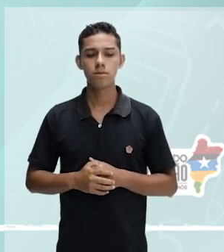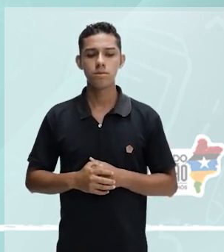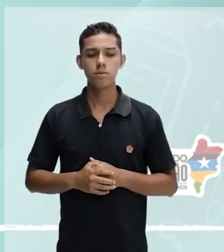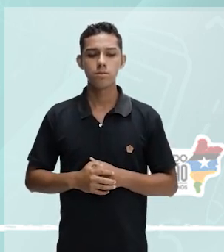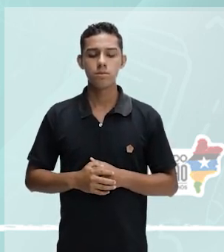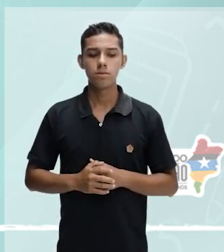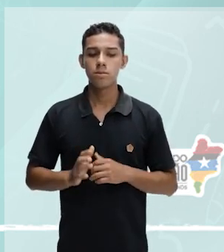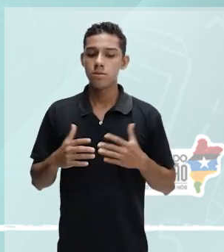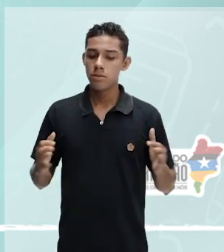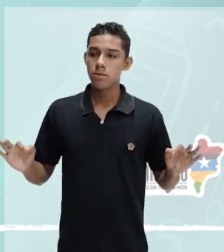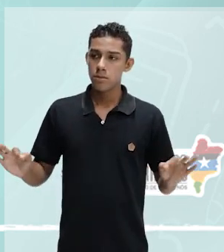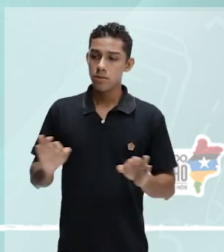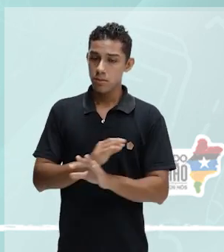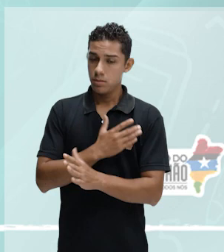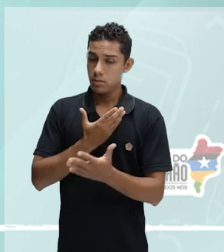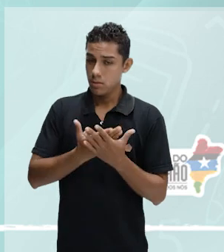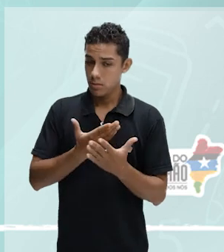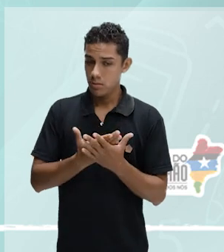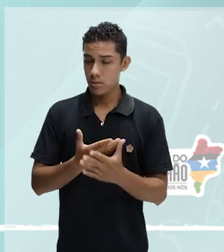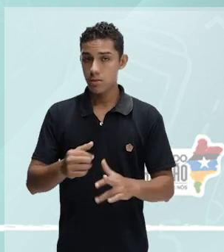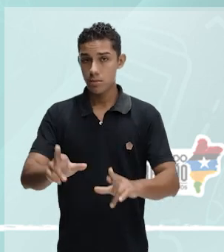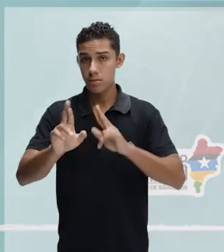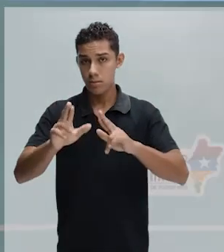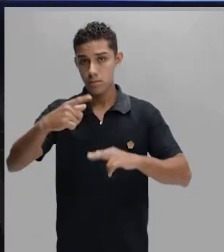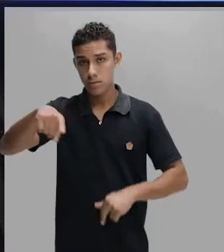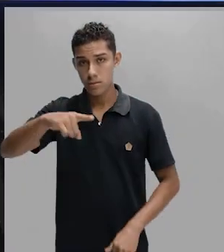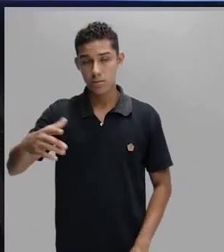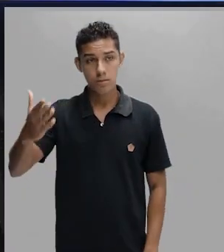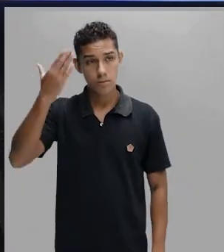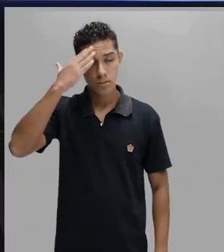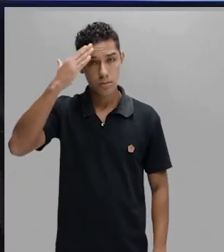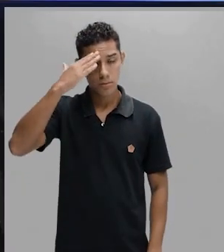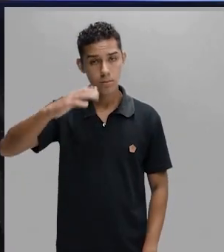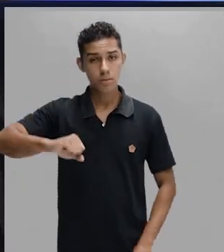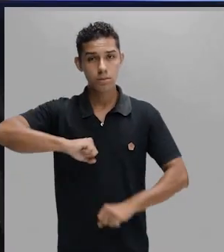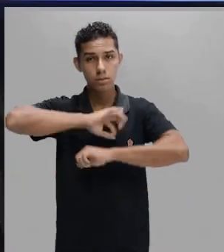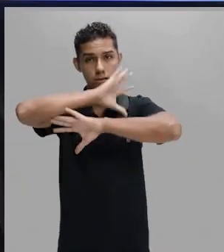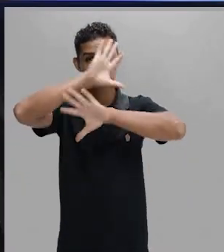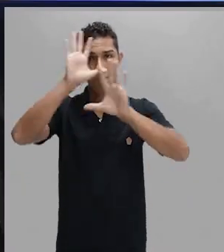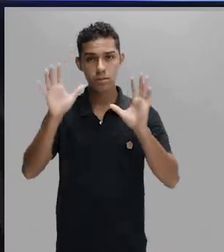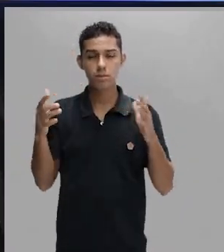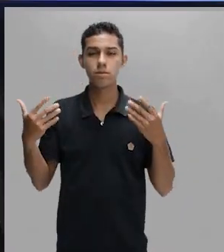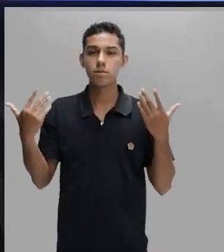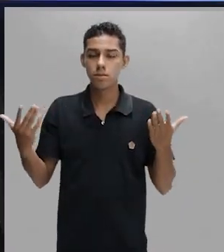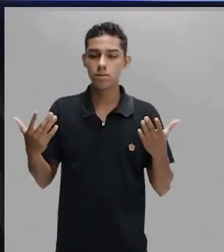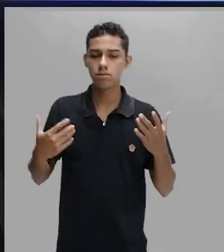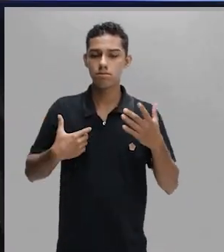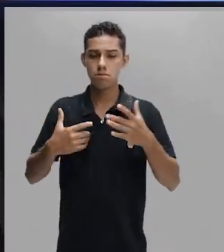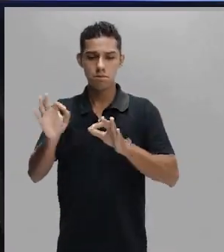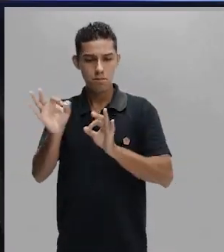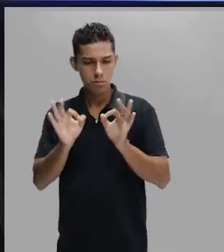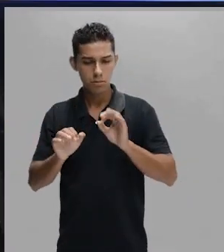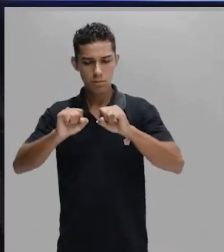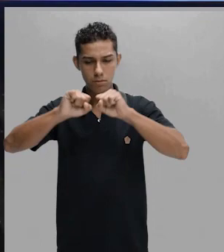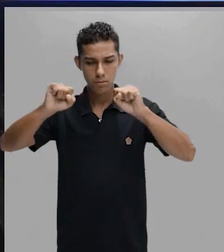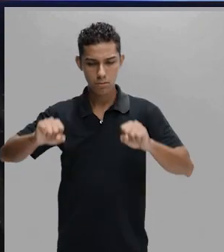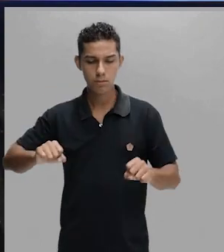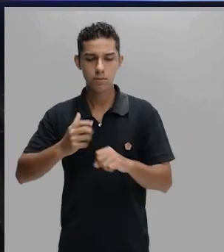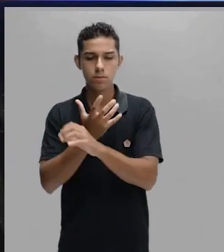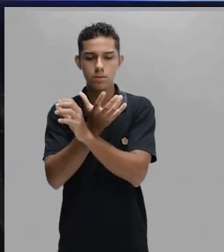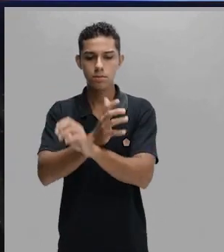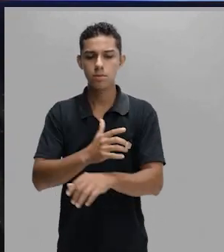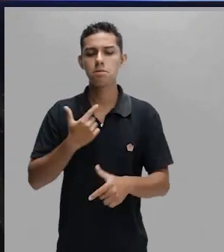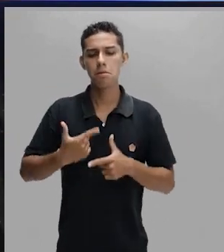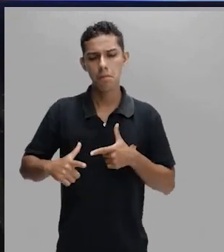Então, galerinha, eu vou ficando por aqui. Eu espero que vocês tenham entendido, tenham compreendido um pouquinho aí sobre as articulações, a questão